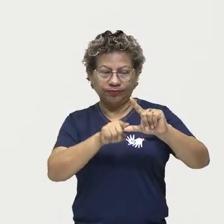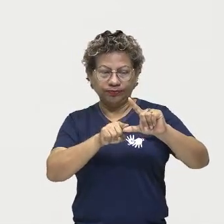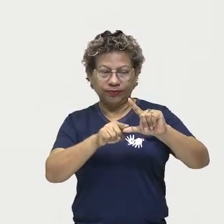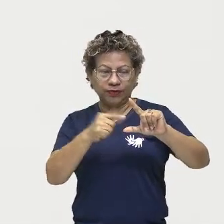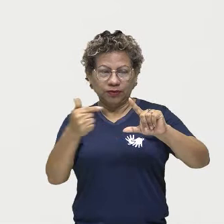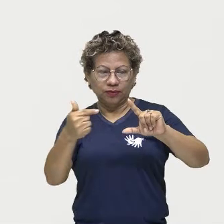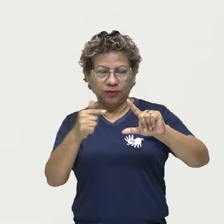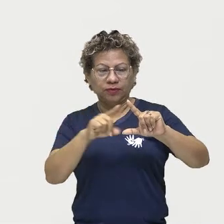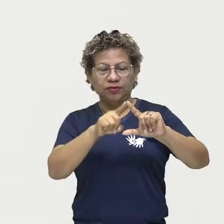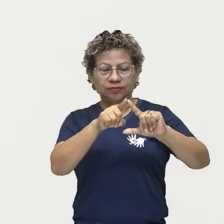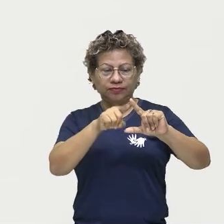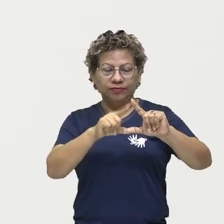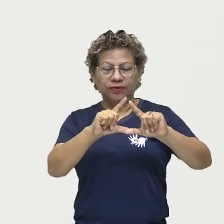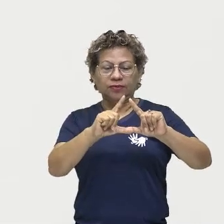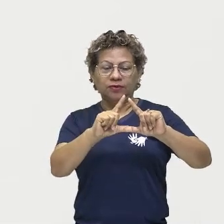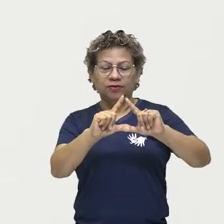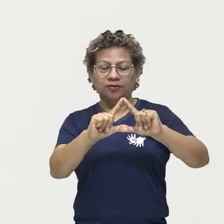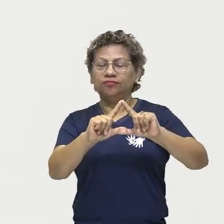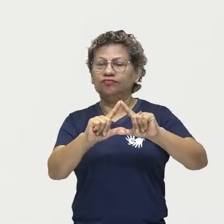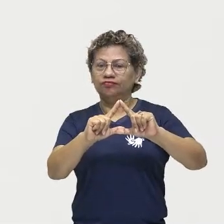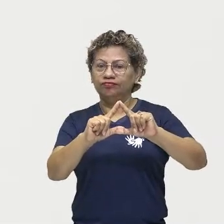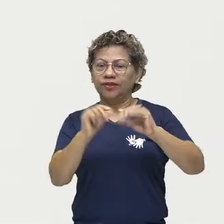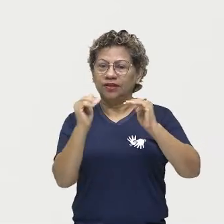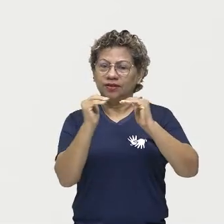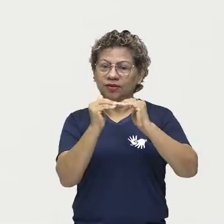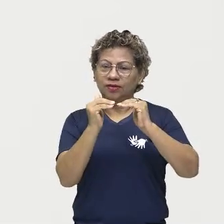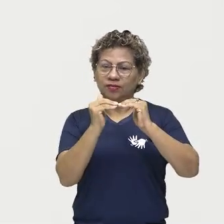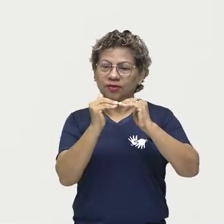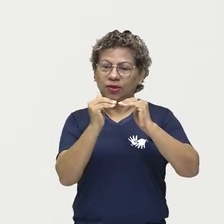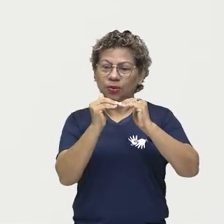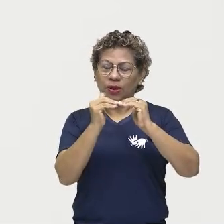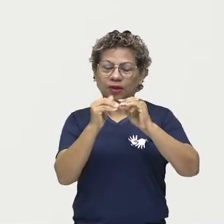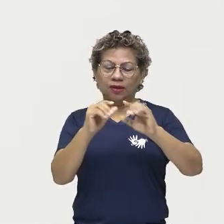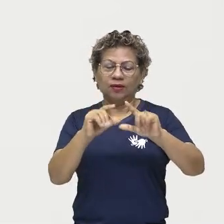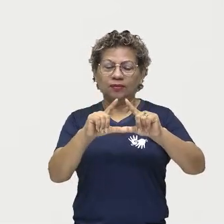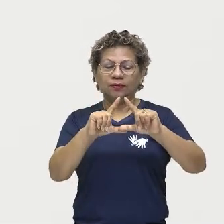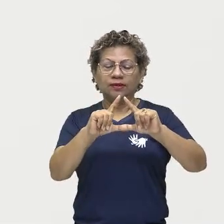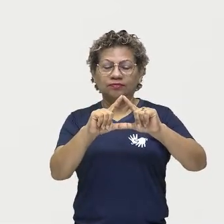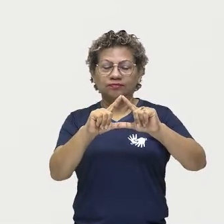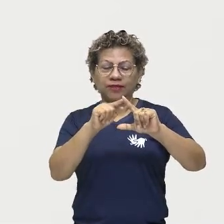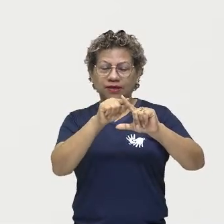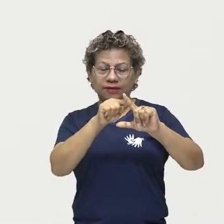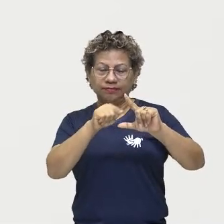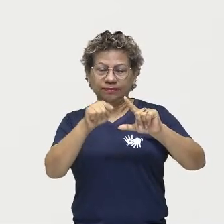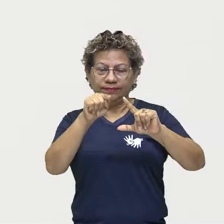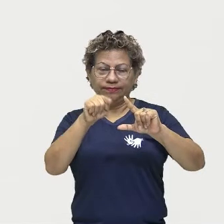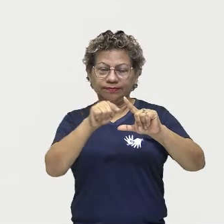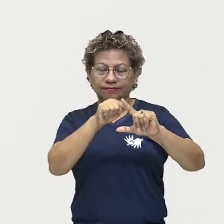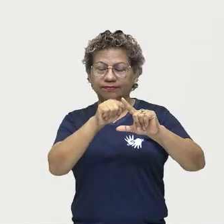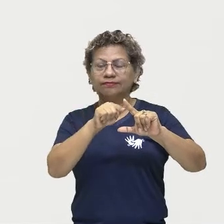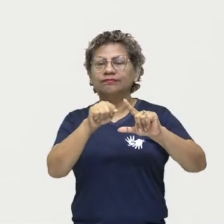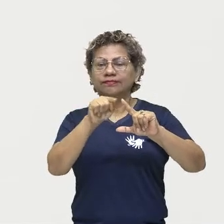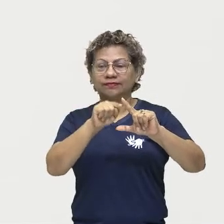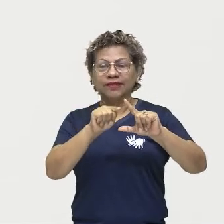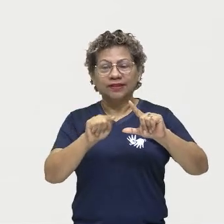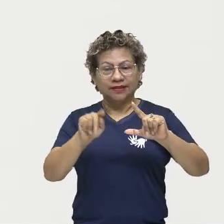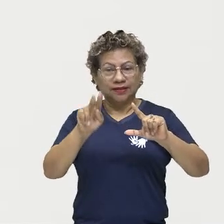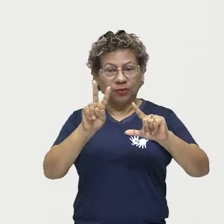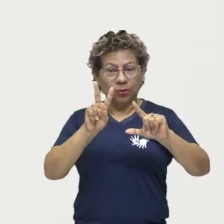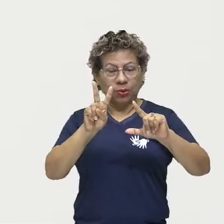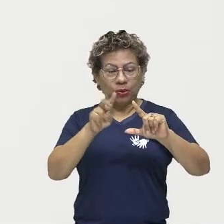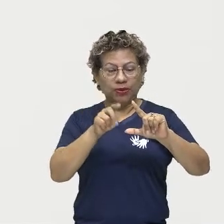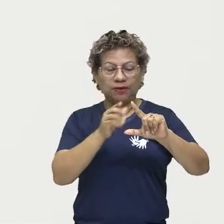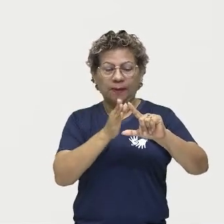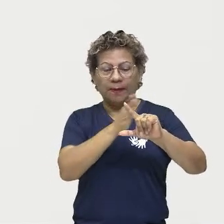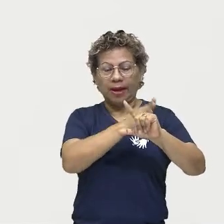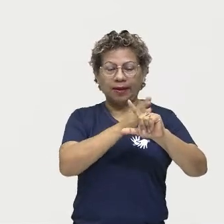eles são congruentes, vão ter a mesma medida, certo? Então, essa segmento de